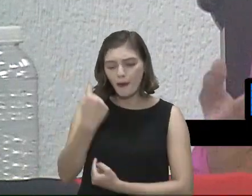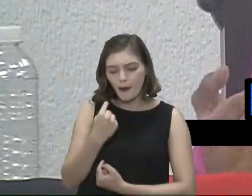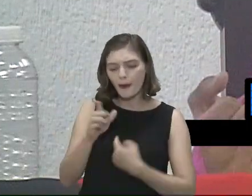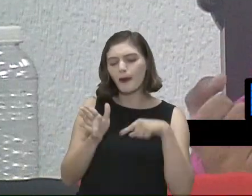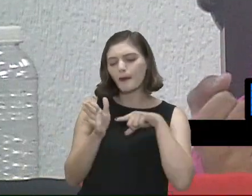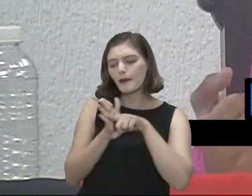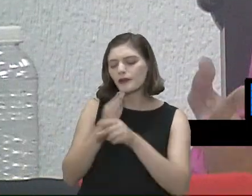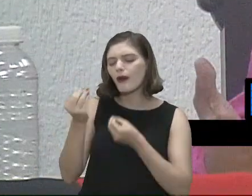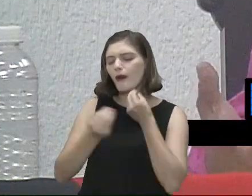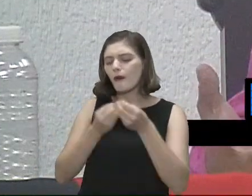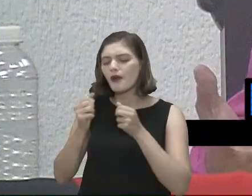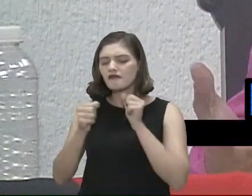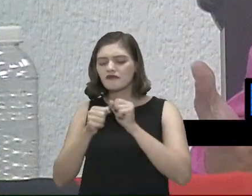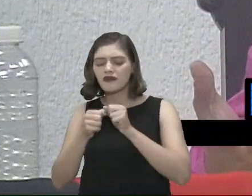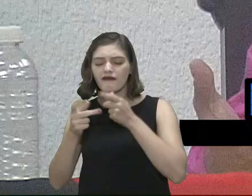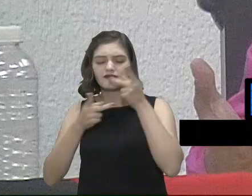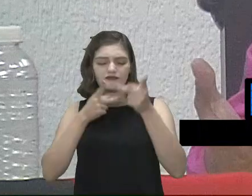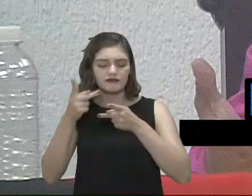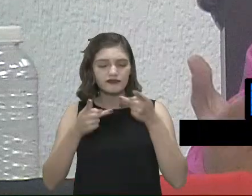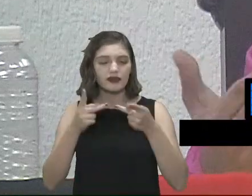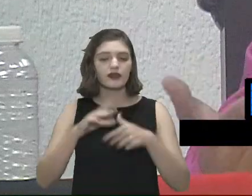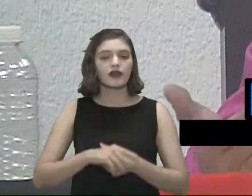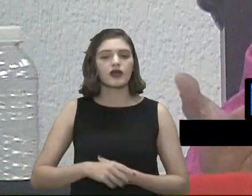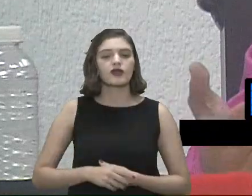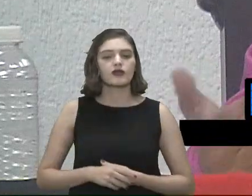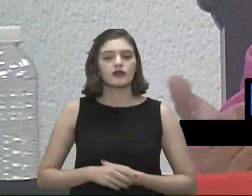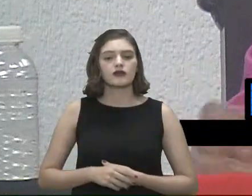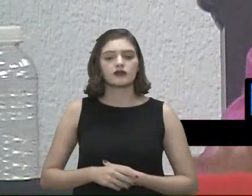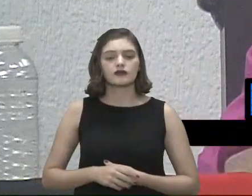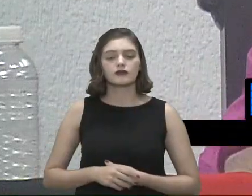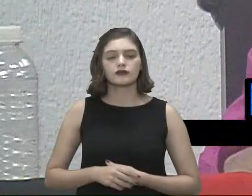fazer. Mesmo saindo do abrigo, esses tempos atrás,